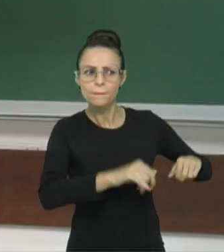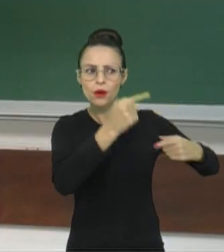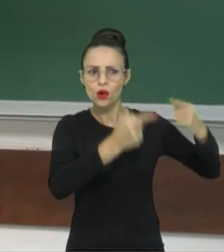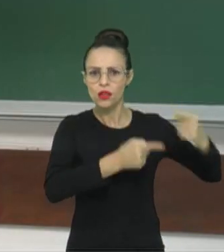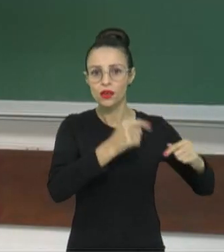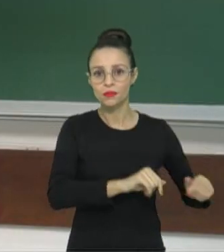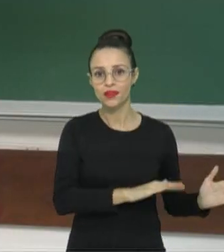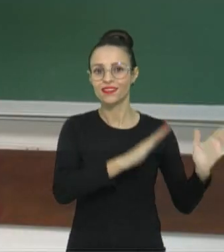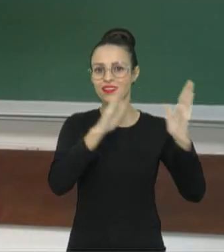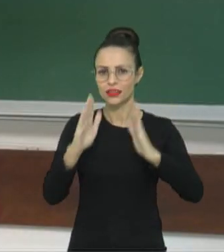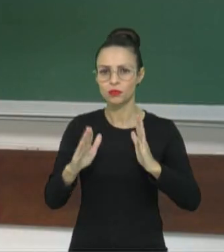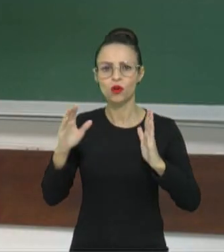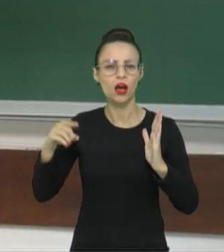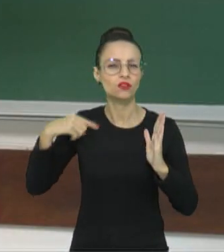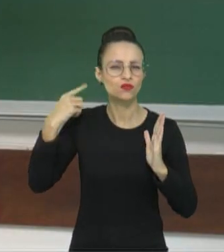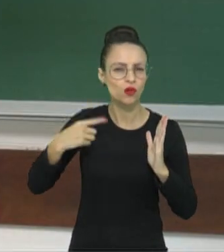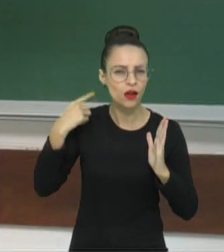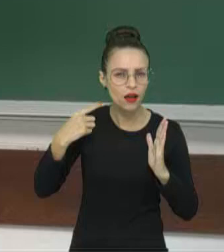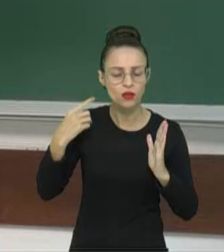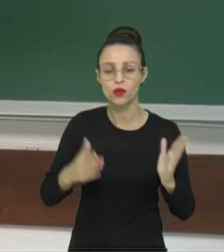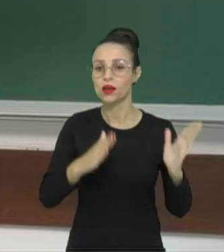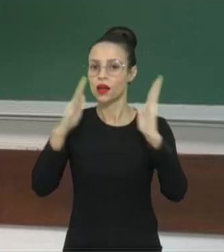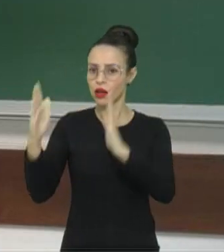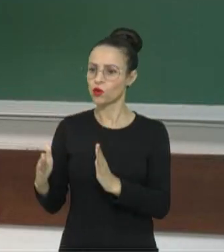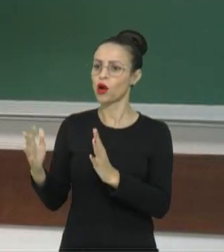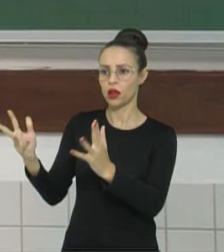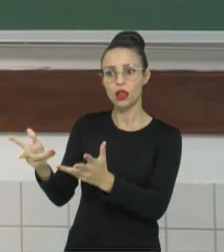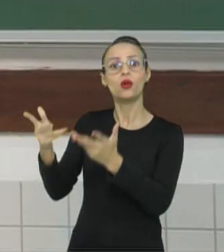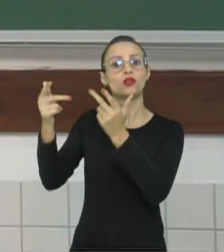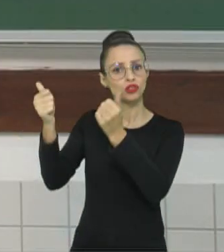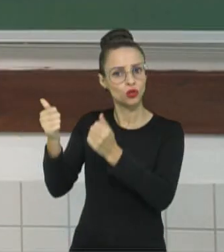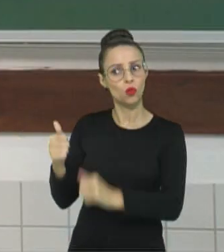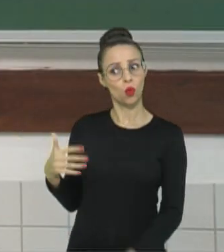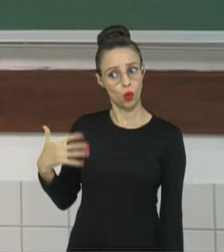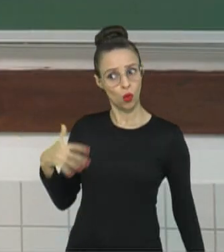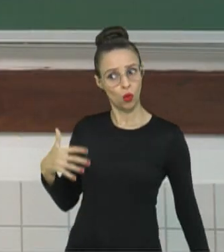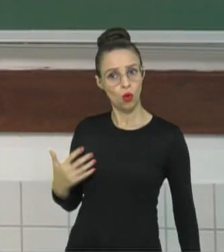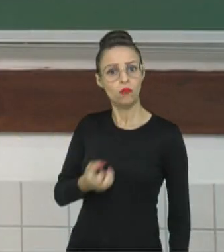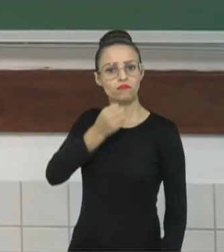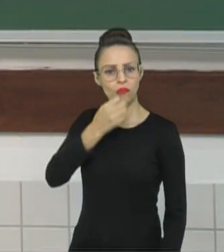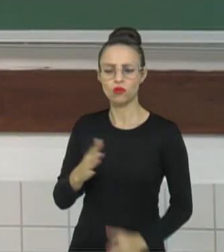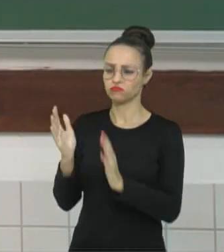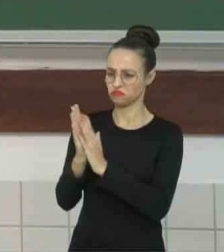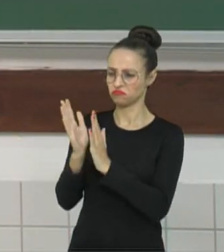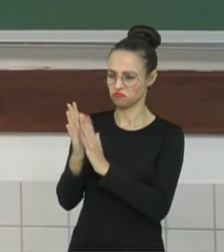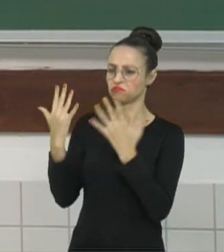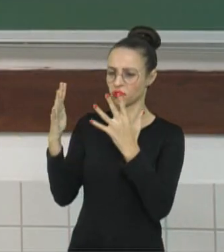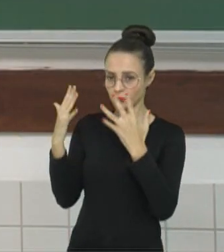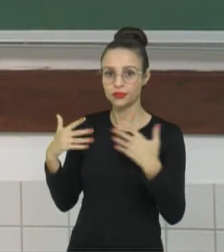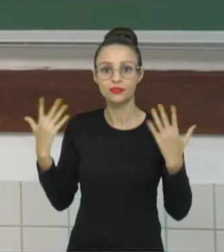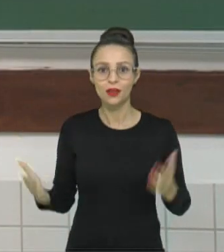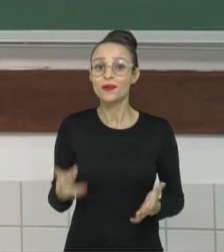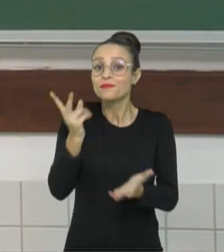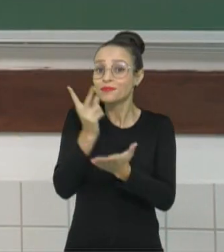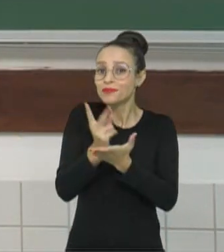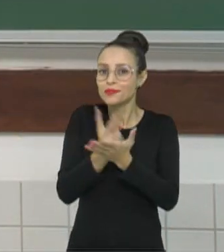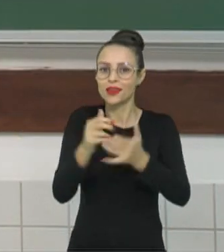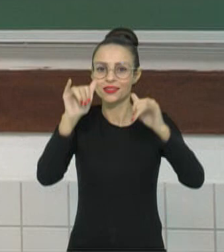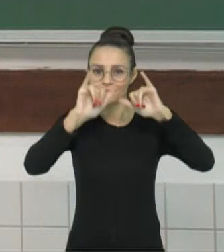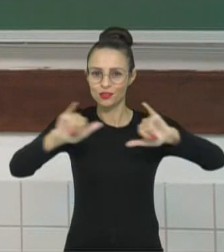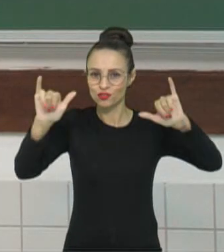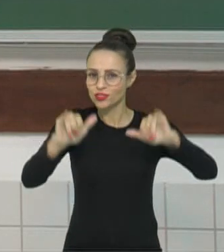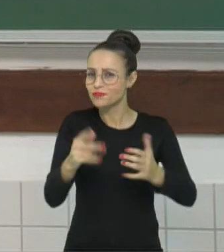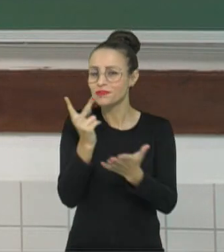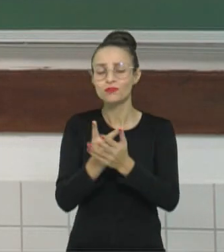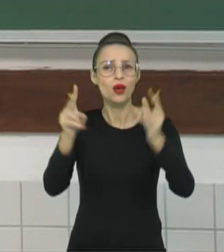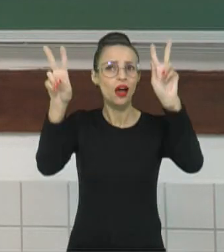ali alguns advogados e agora já tenho um elogio. Diz que é louvável. Então eu tenho a mesma notícia, é o